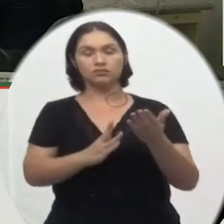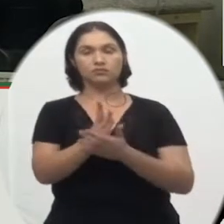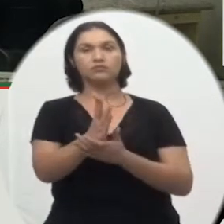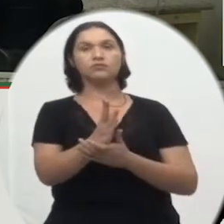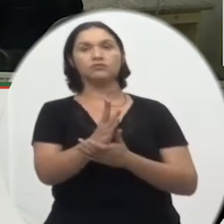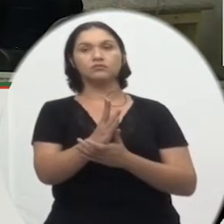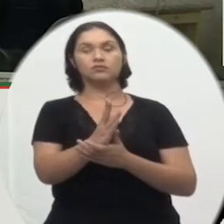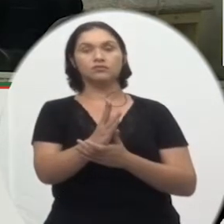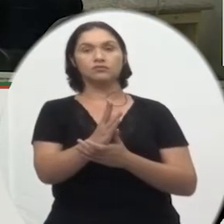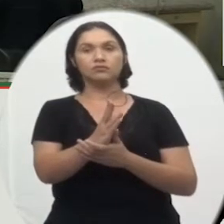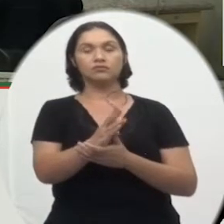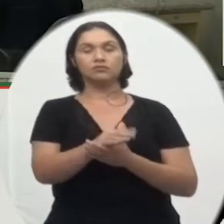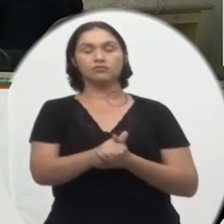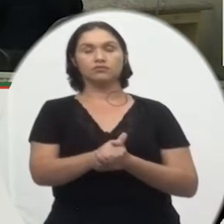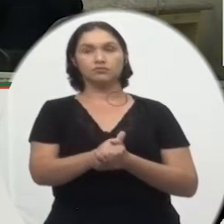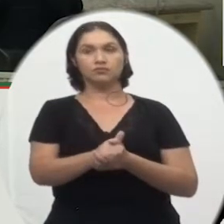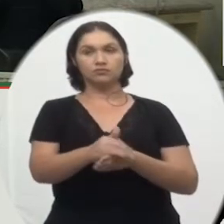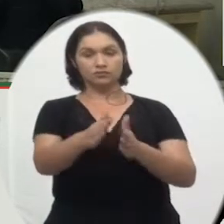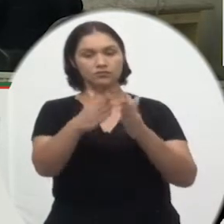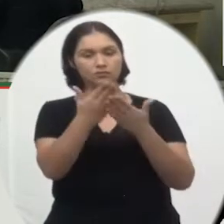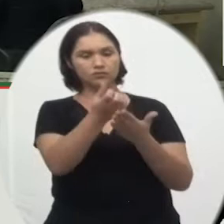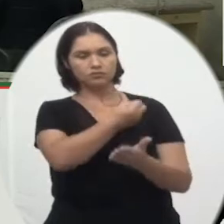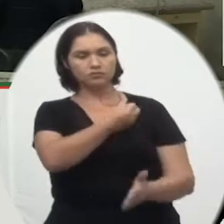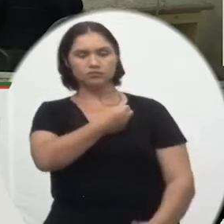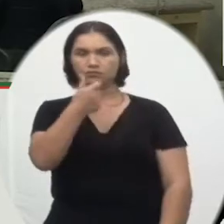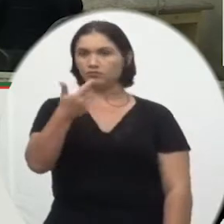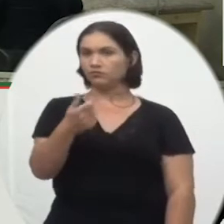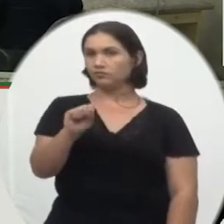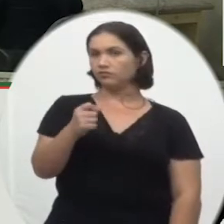manifestem. Aprovado por unanimidade. Requerimento número